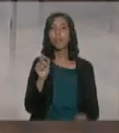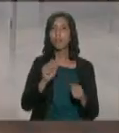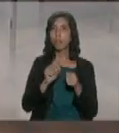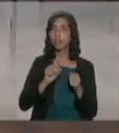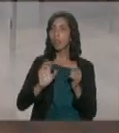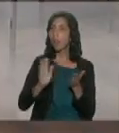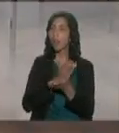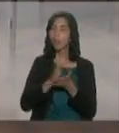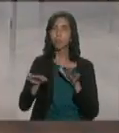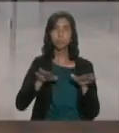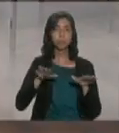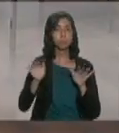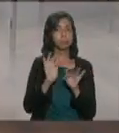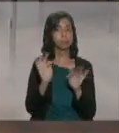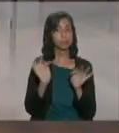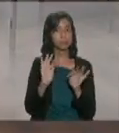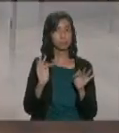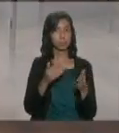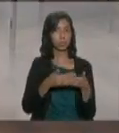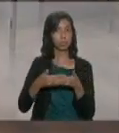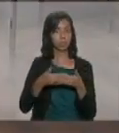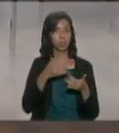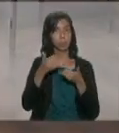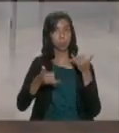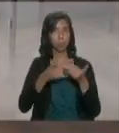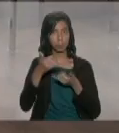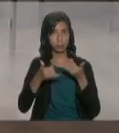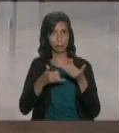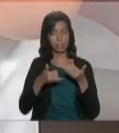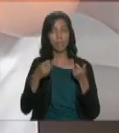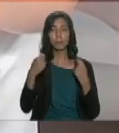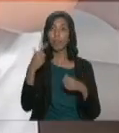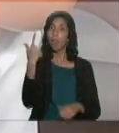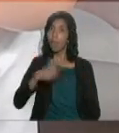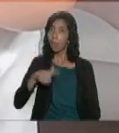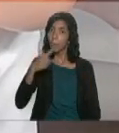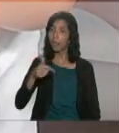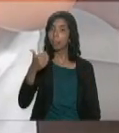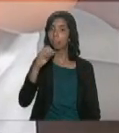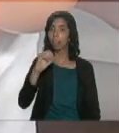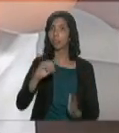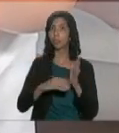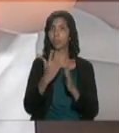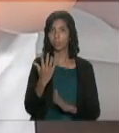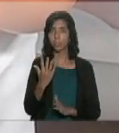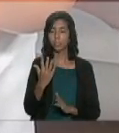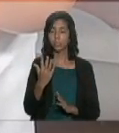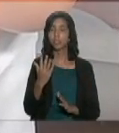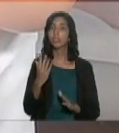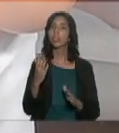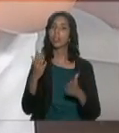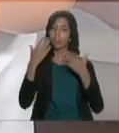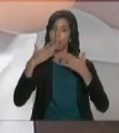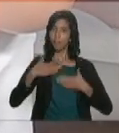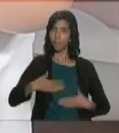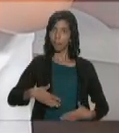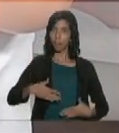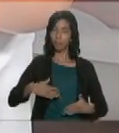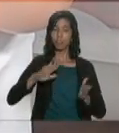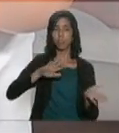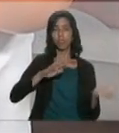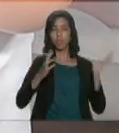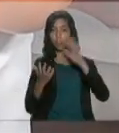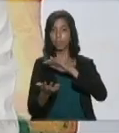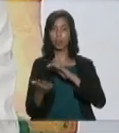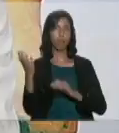alguns movimentos simples na boneca. A Chantala geralmente são 10 repetições de cada movimento. Você faz na frente, vira a criança